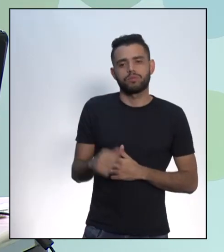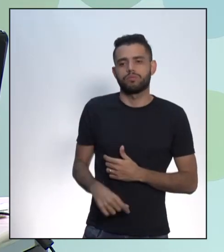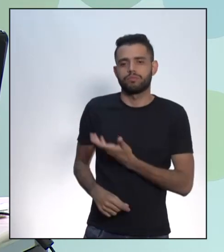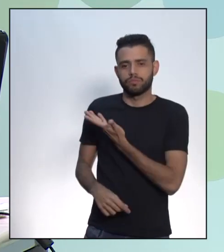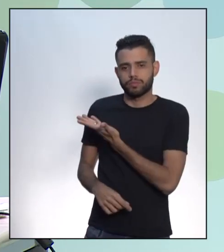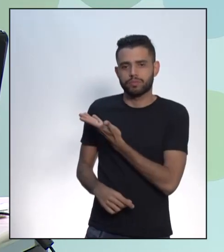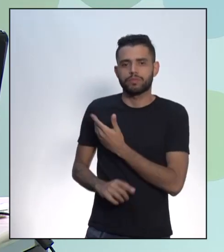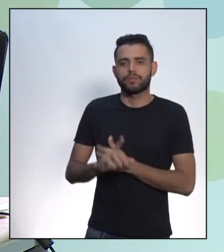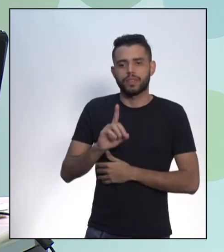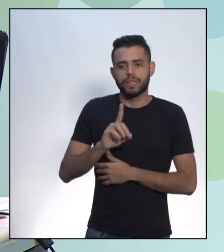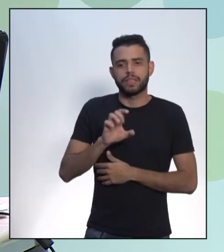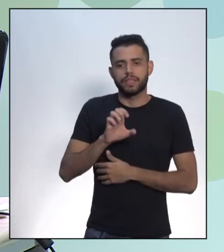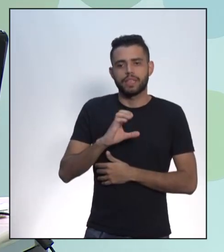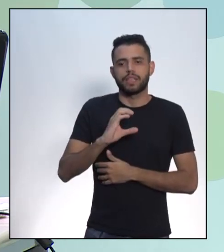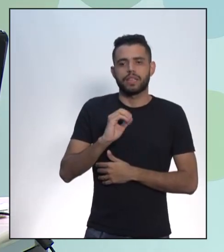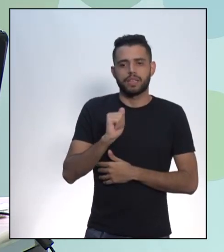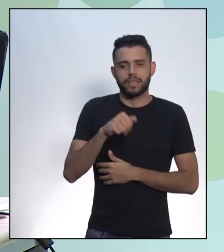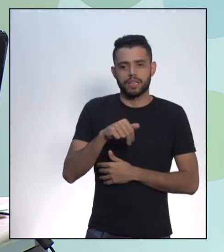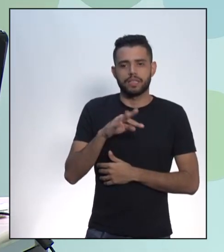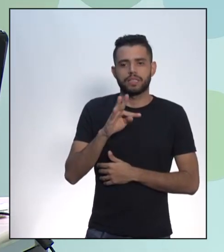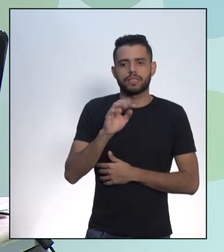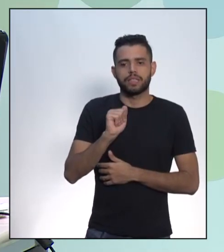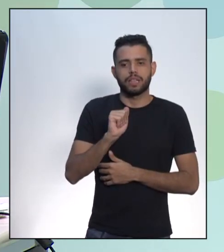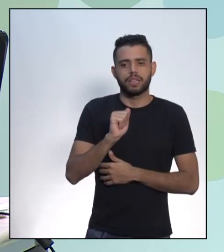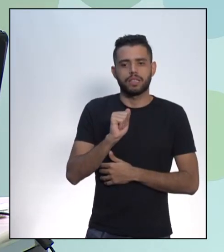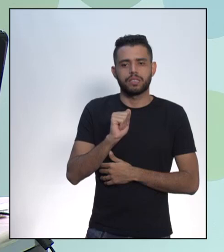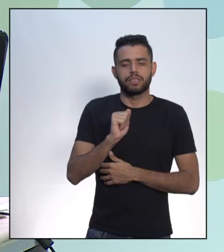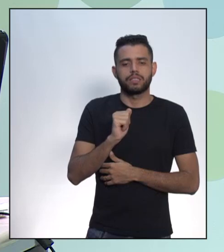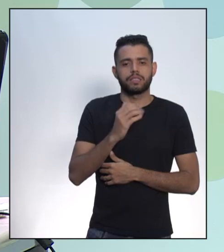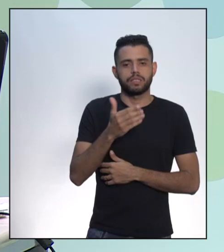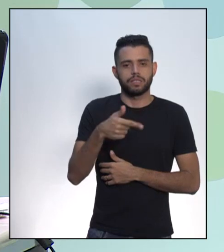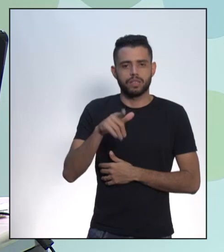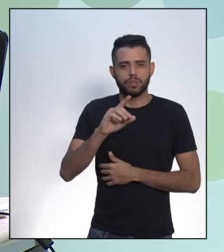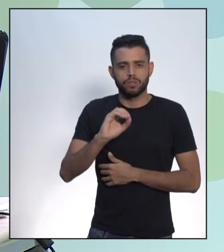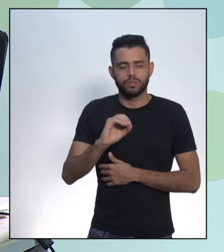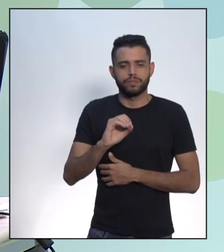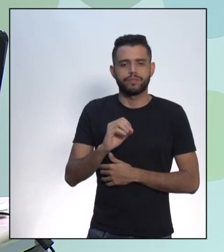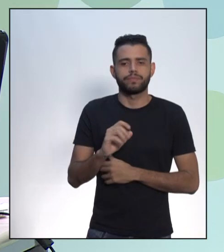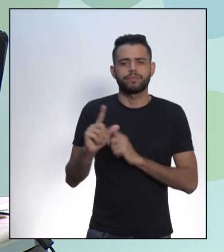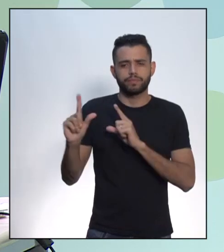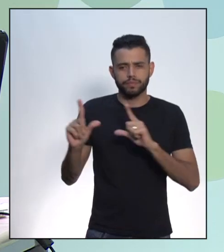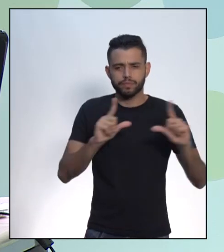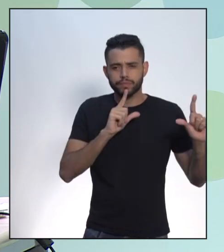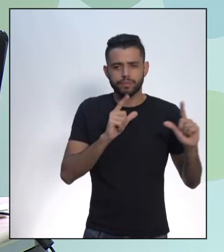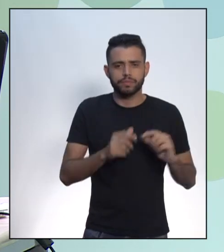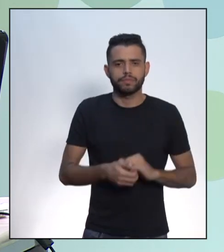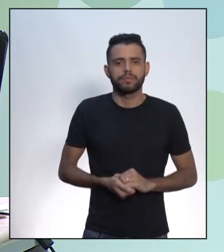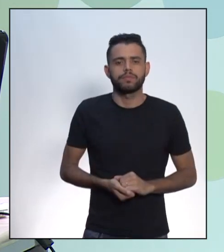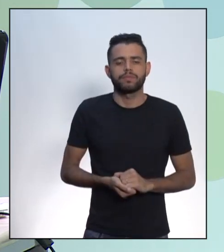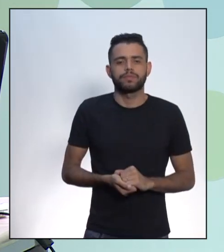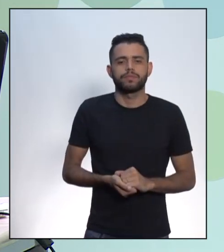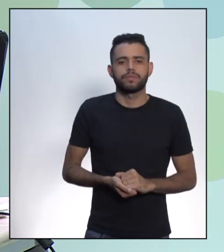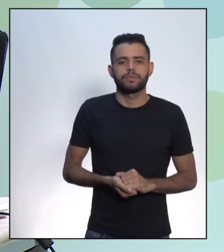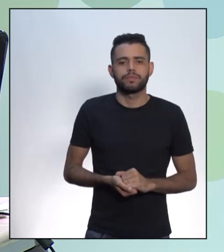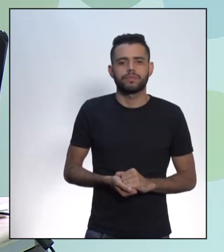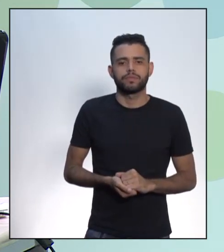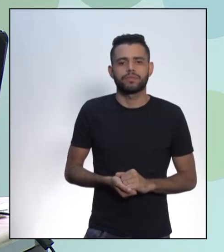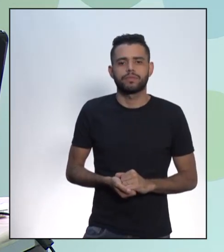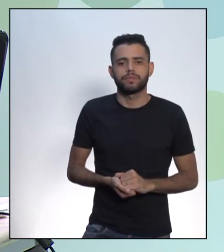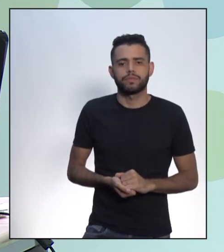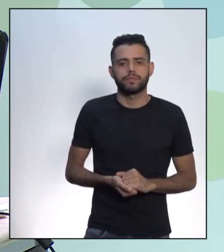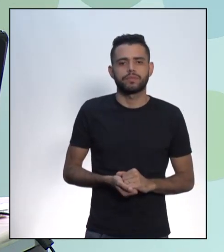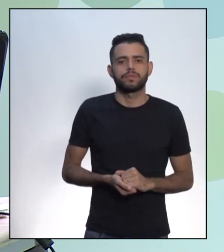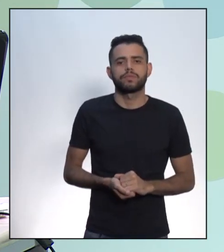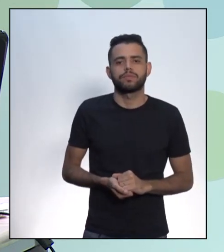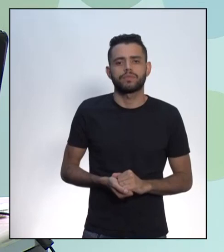essa decantação, aonde vai ter... Próximo slide, por favor. Vai ser